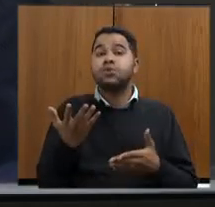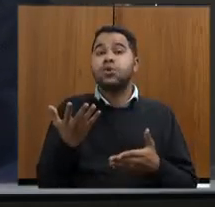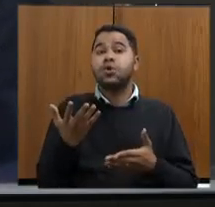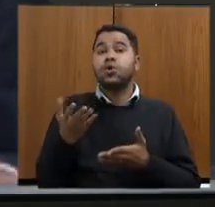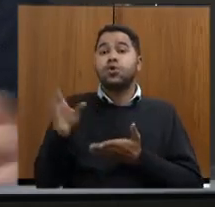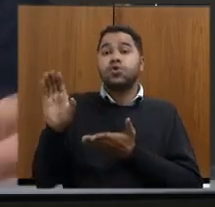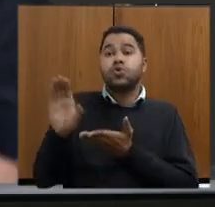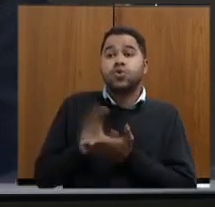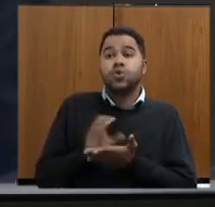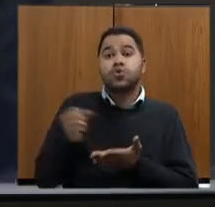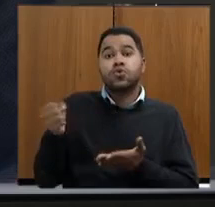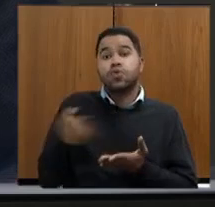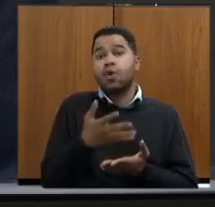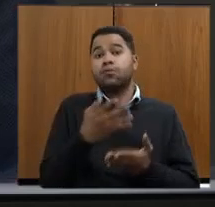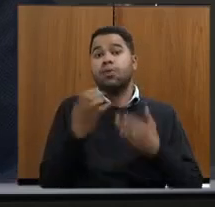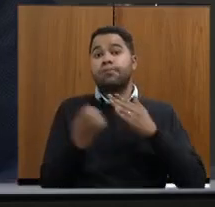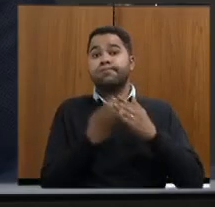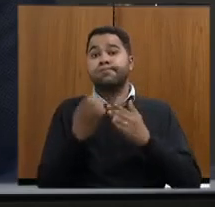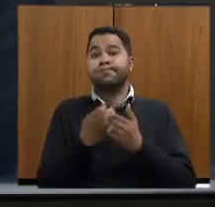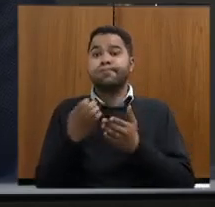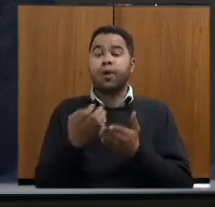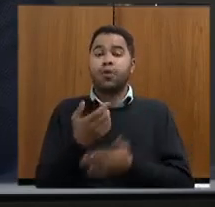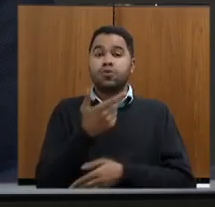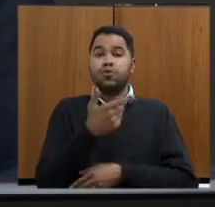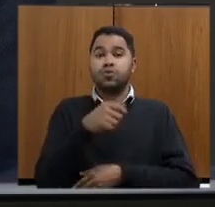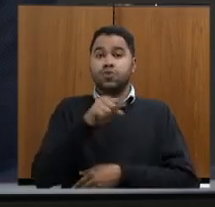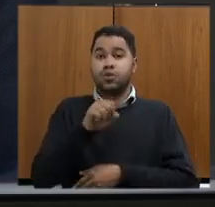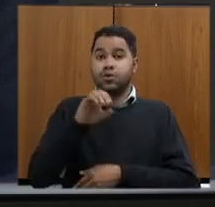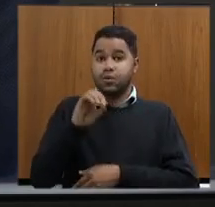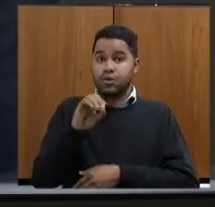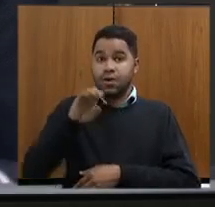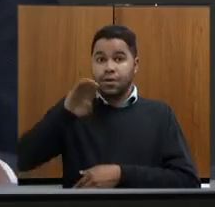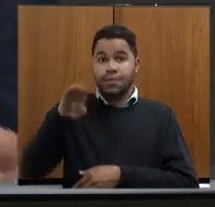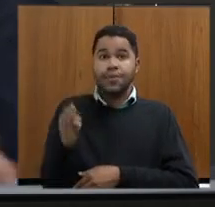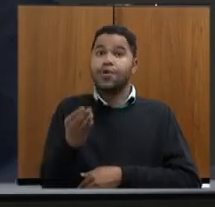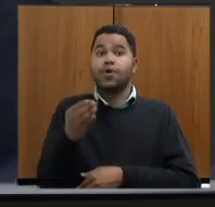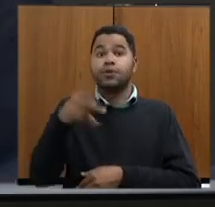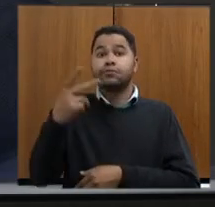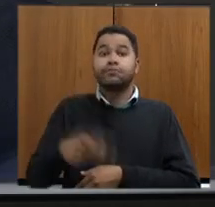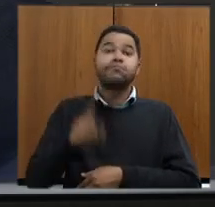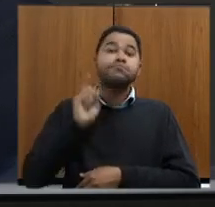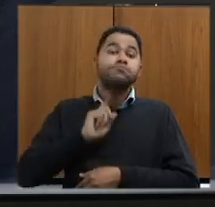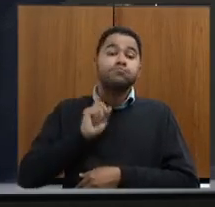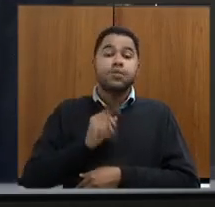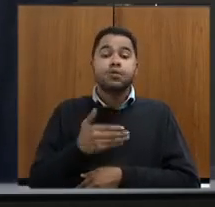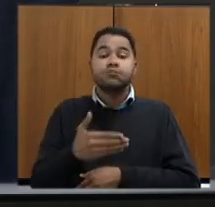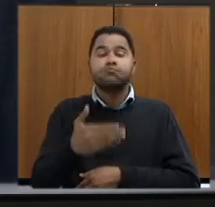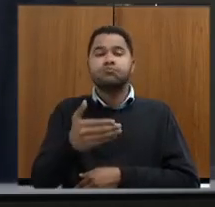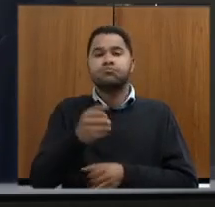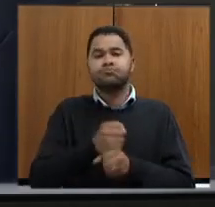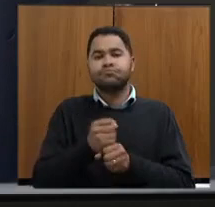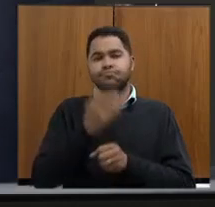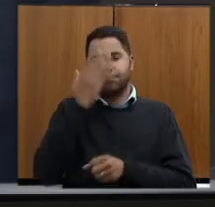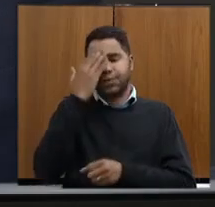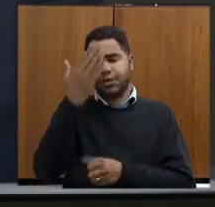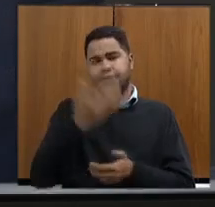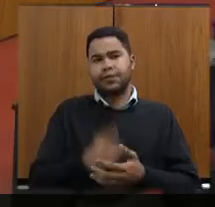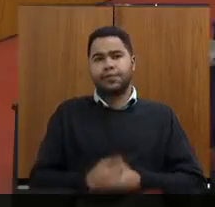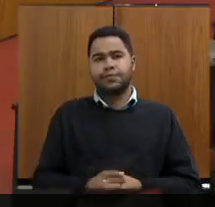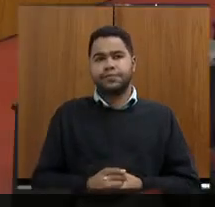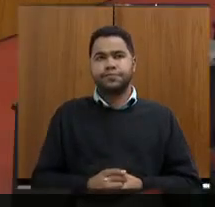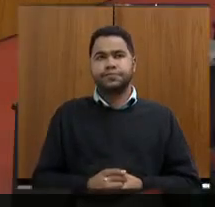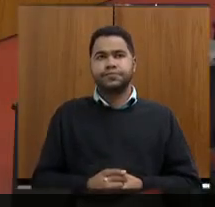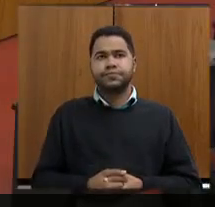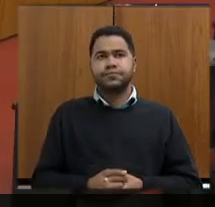recursos e novas empresas que vão investir 280 milhões em Minas Gerais nos próximos Obrigado Presidente